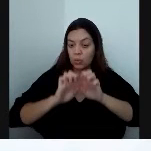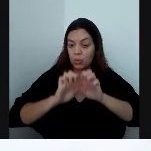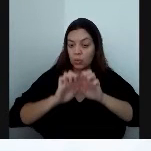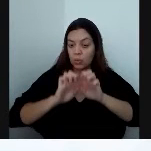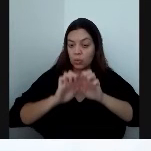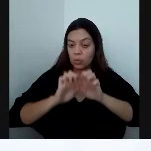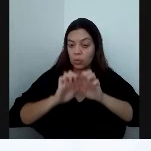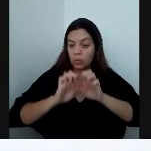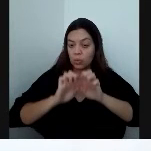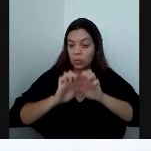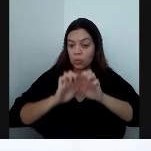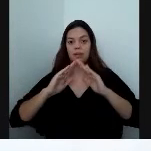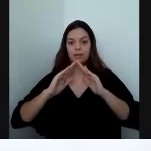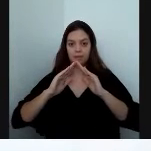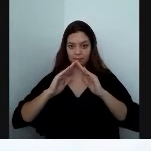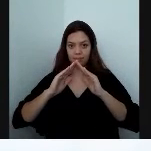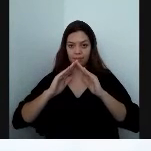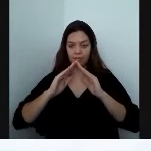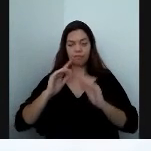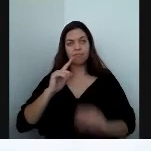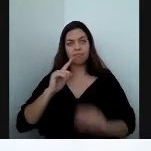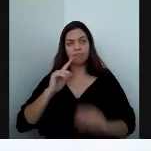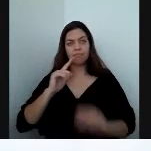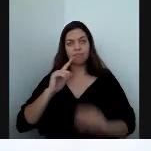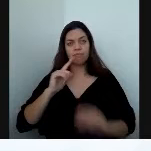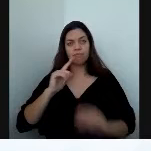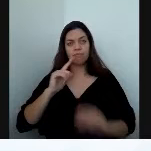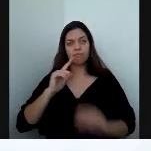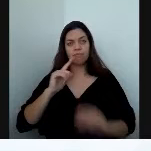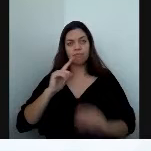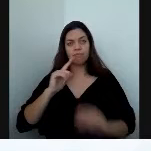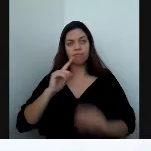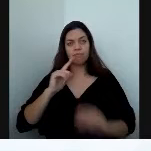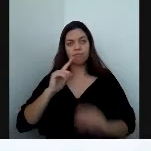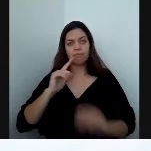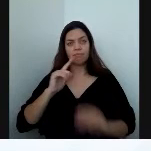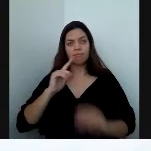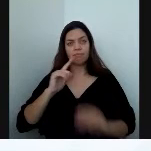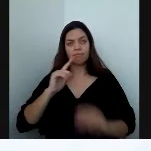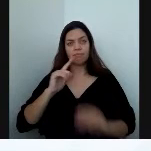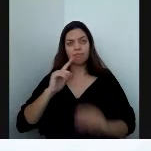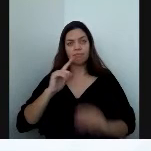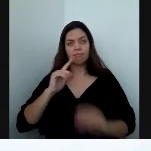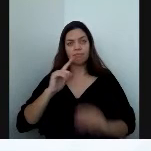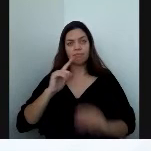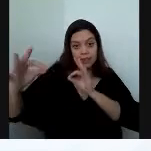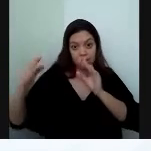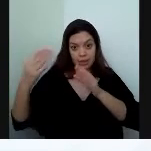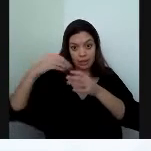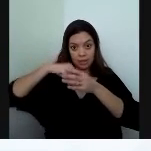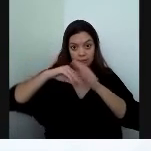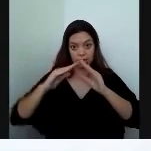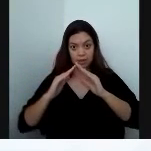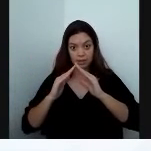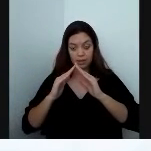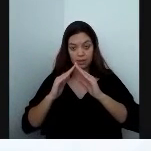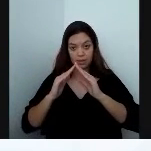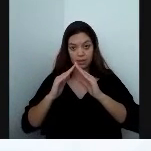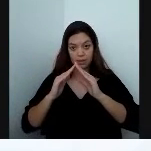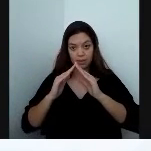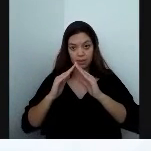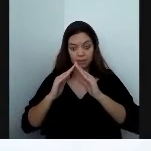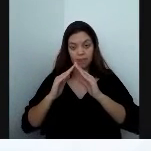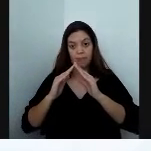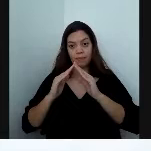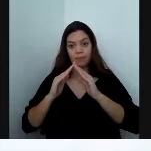quer dizer, quem trabalhador em home office sabe muito bem, né, mas, assim, poucas pessoas que falam de home office sem conhecer,